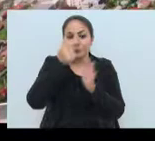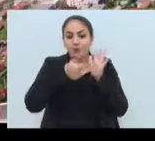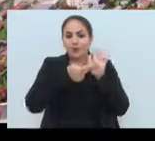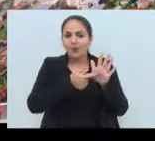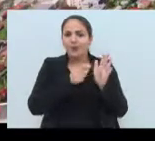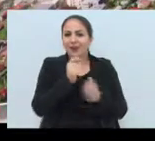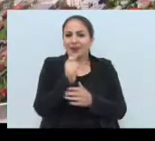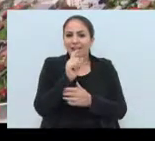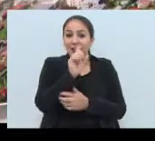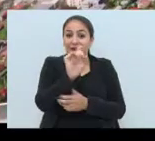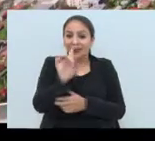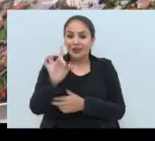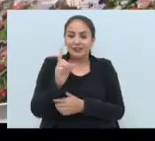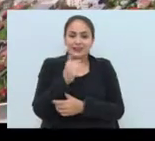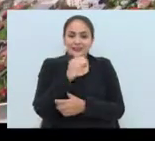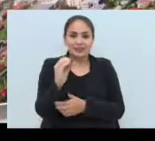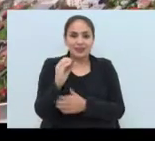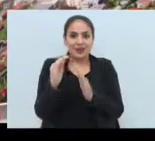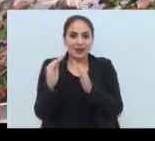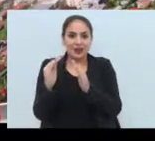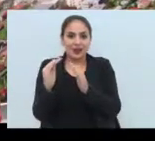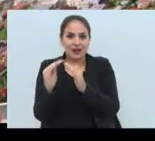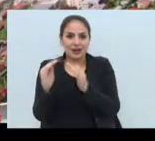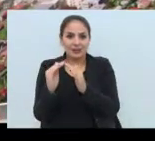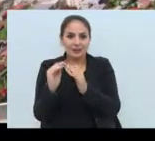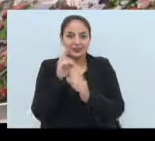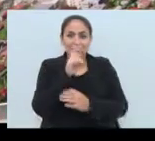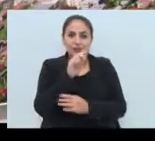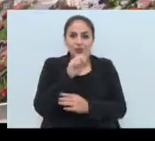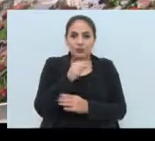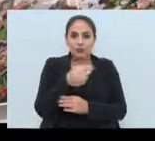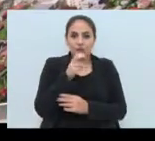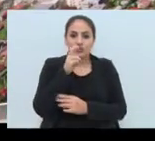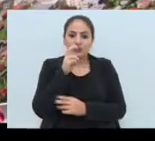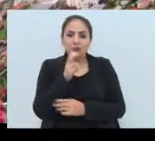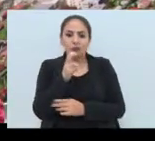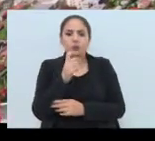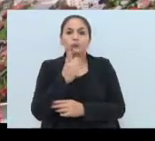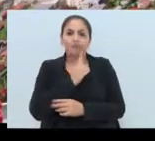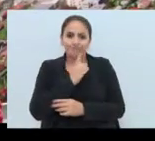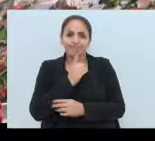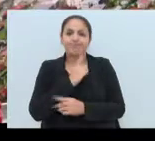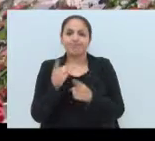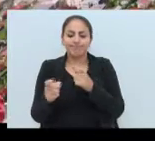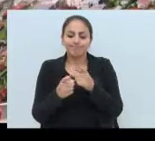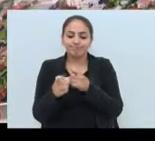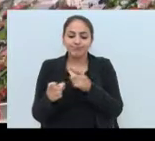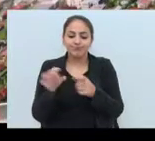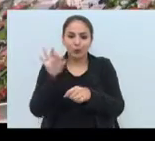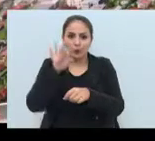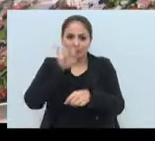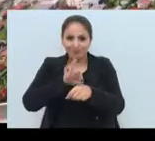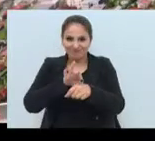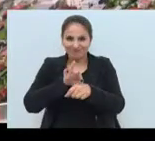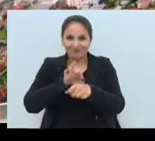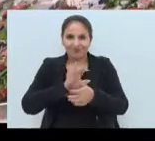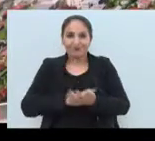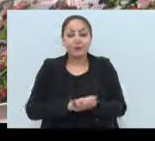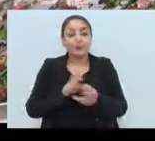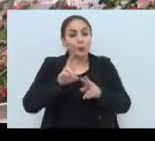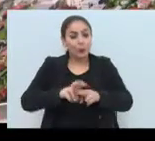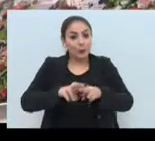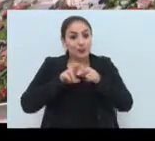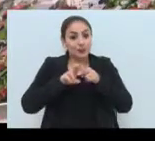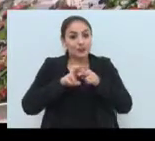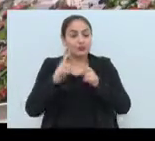também aponta que a cada 100 casas visitadas pelos agentes, 5,5 têm focos do mosquito Aedes aegypti. Por